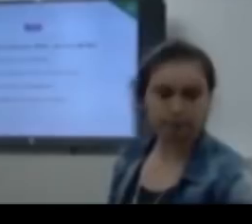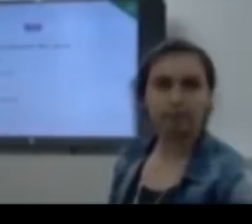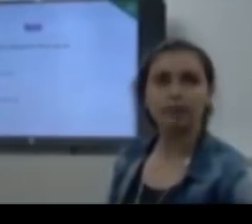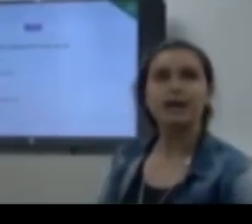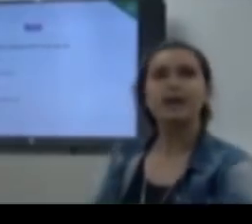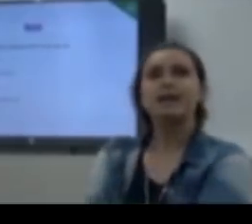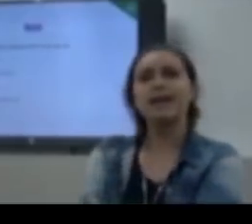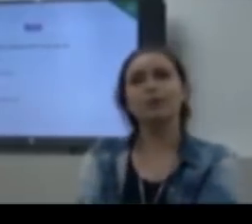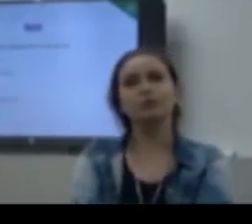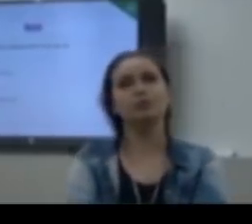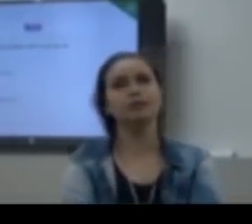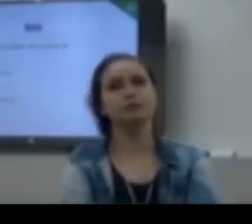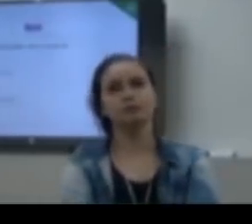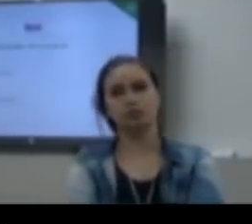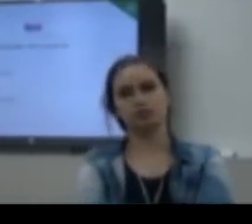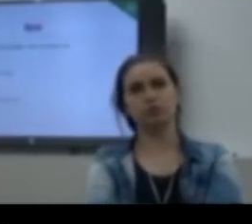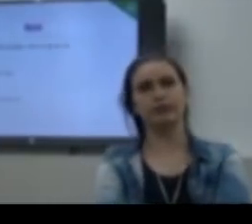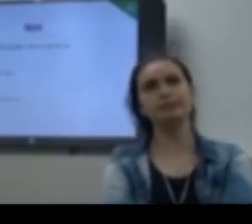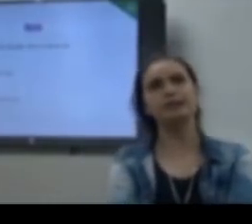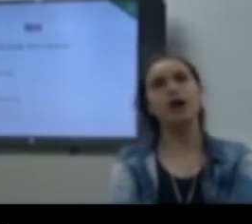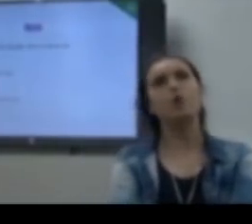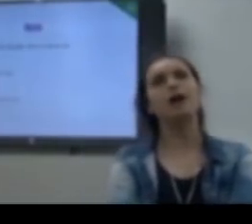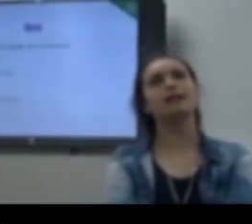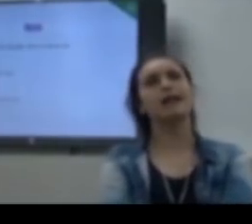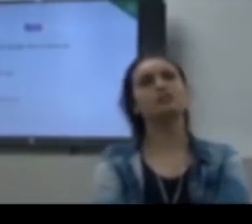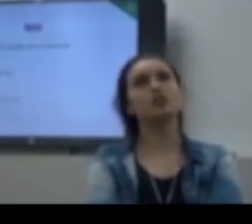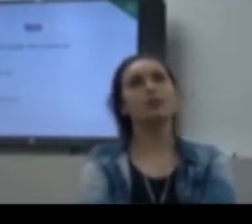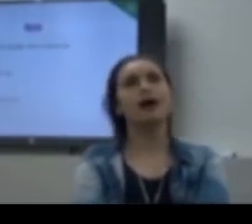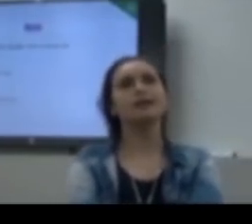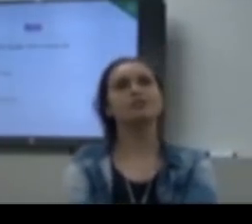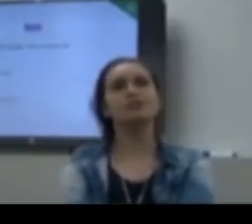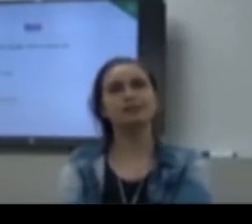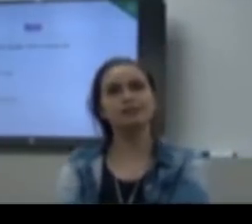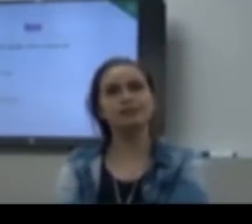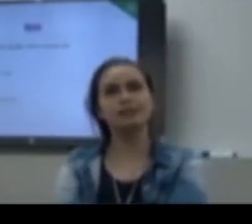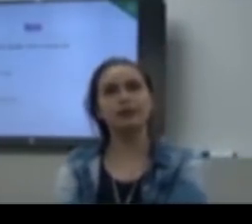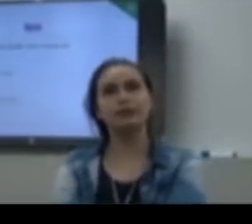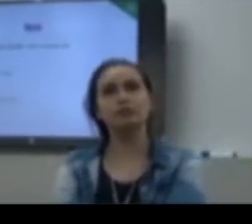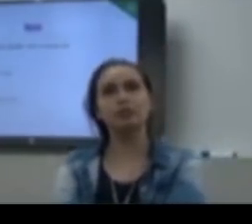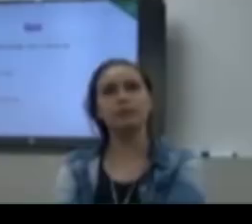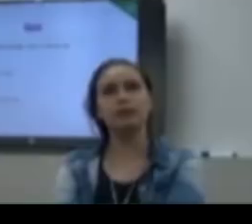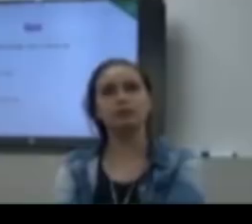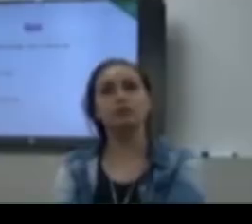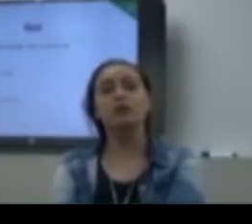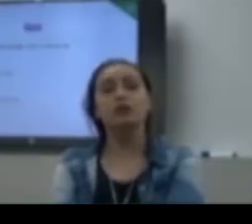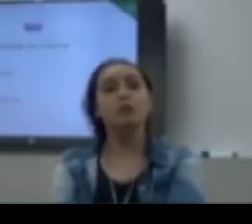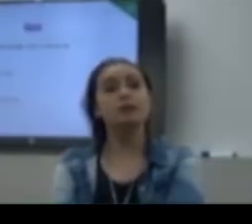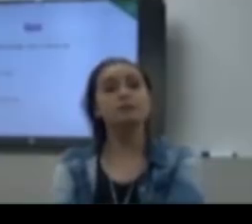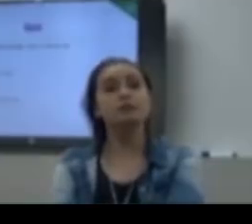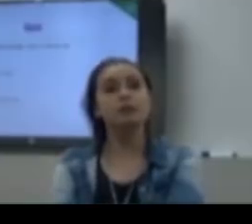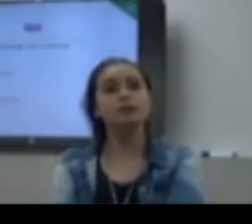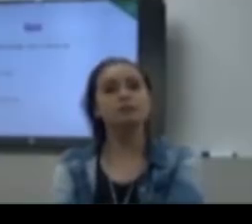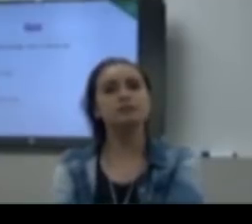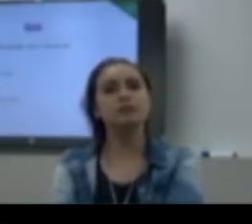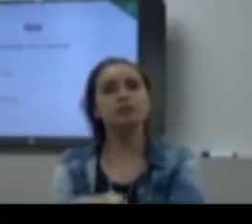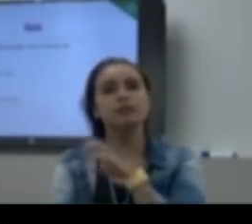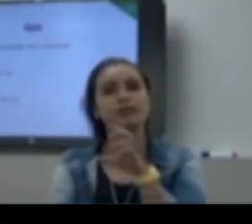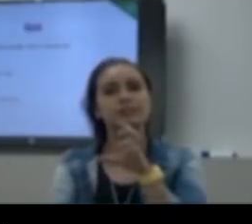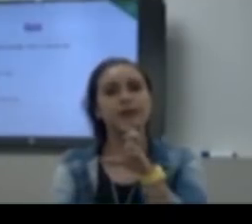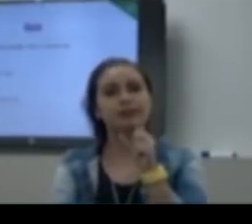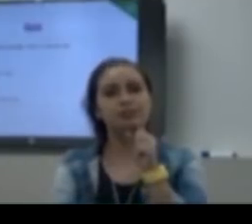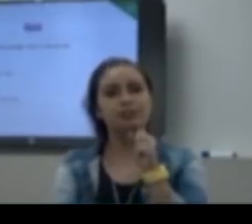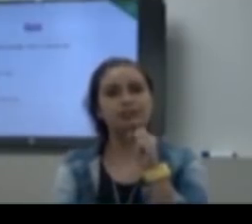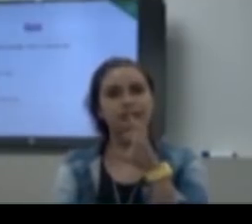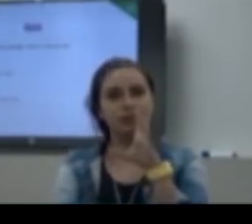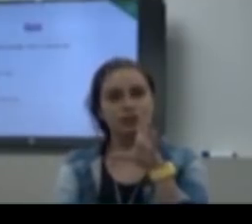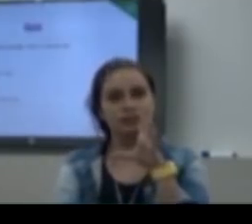D. E a última do nosso quiz, o agreste é uma área de transição entre os domínios. Quais são os domínios, então, que